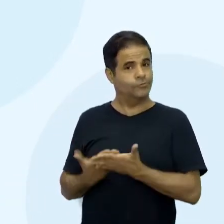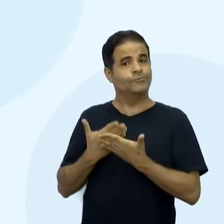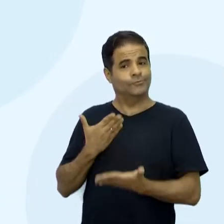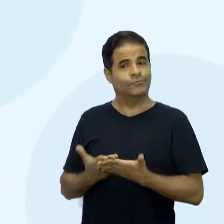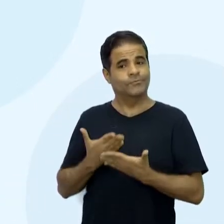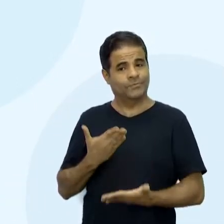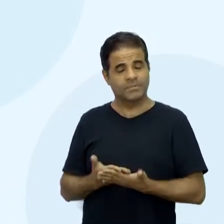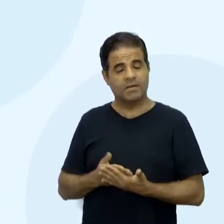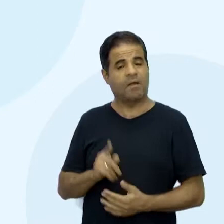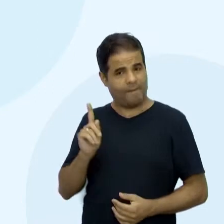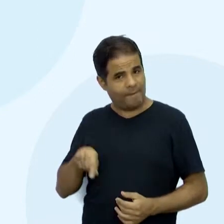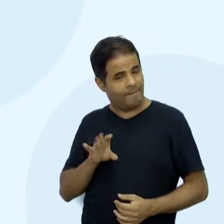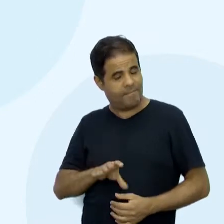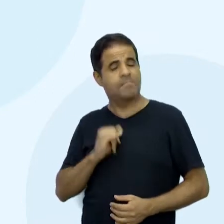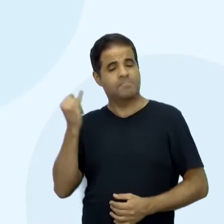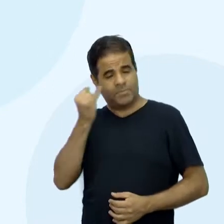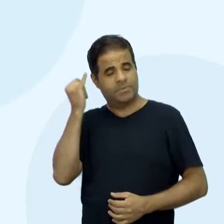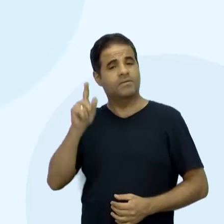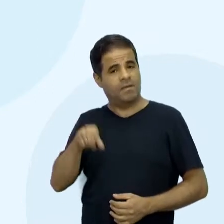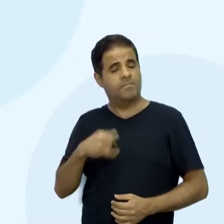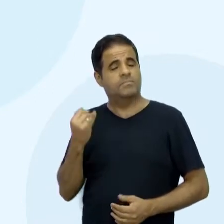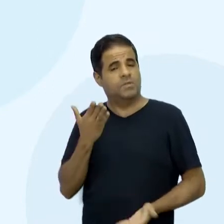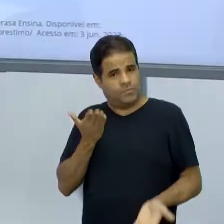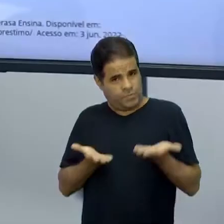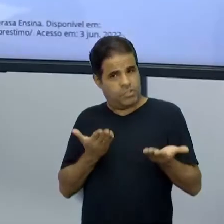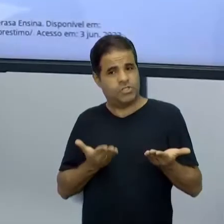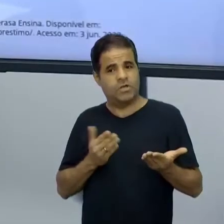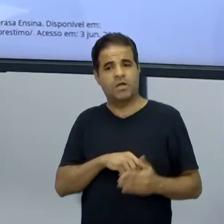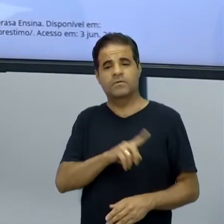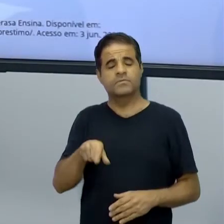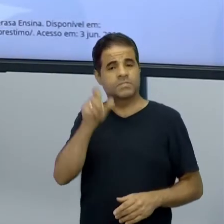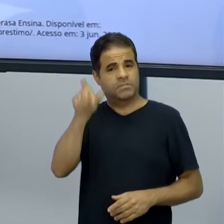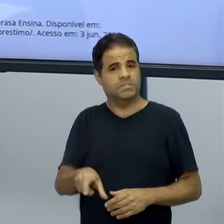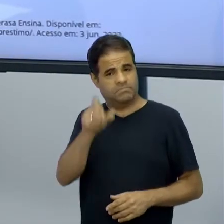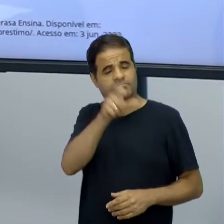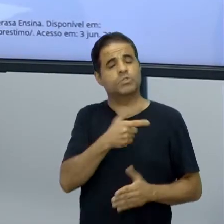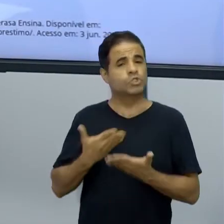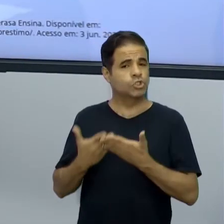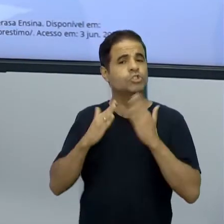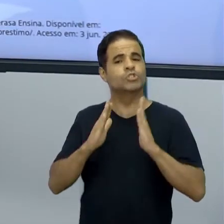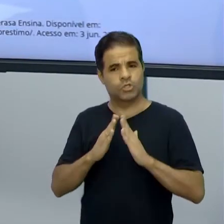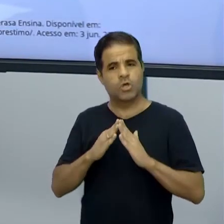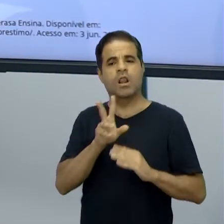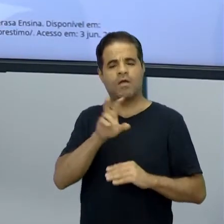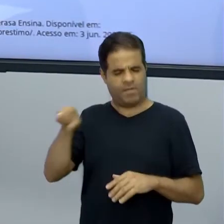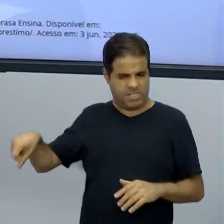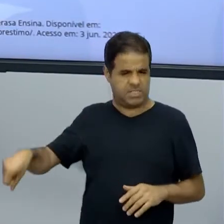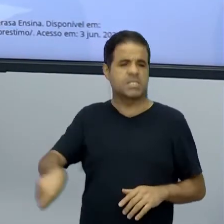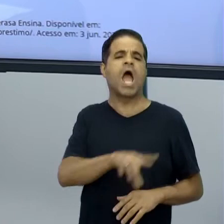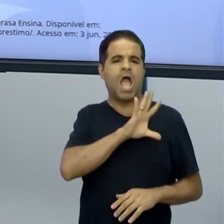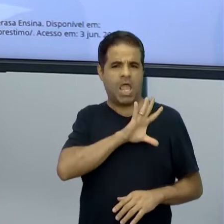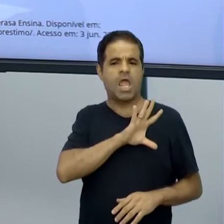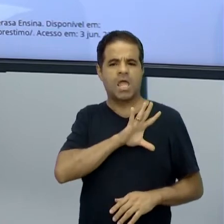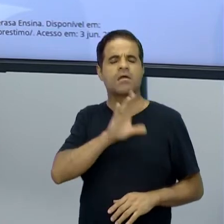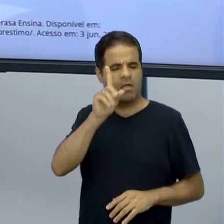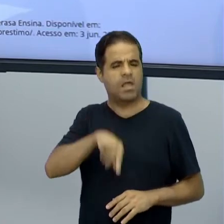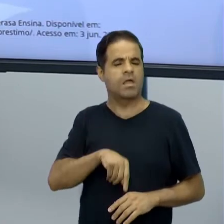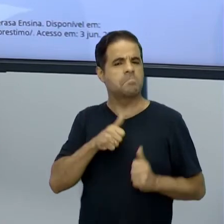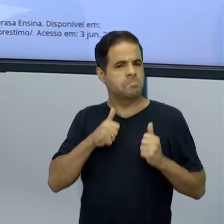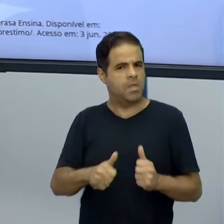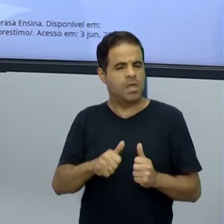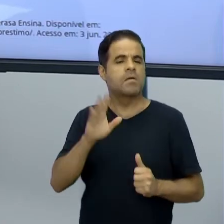estudantil. Então, também é importante aí para vocês jovens estudantes que estão aí na escola, que vão sair, esse financiamento é bem